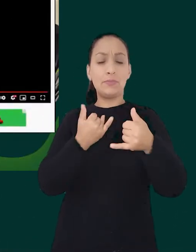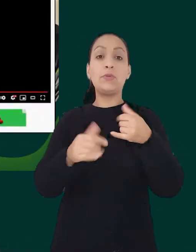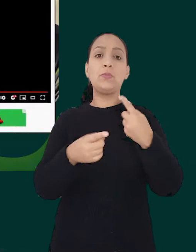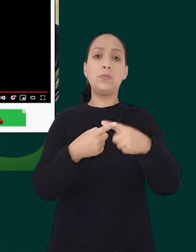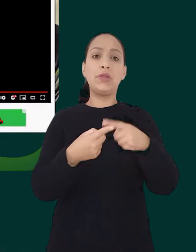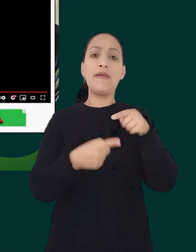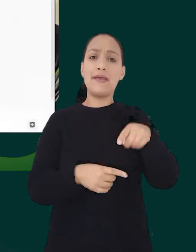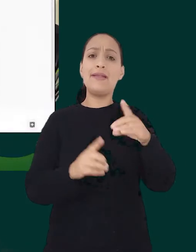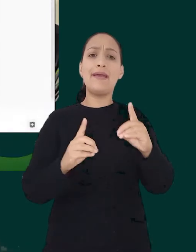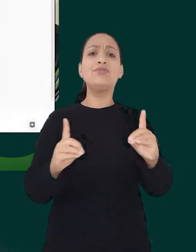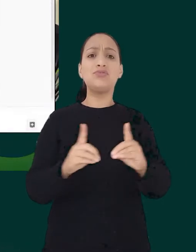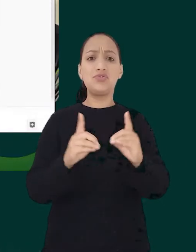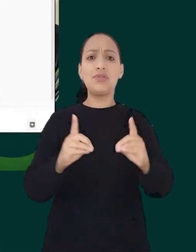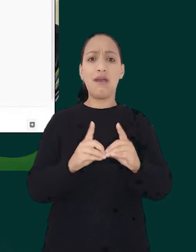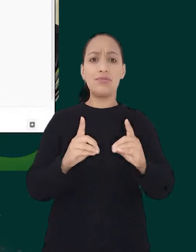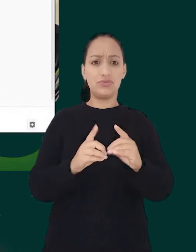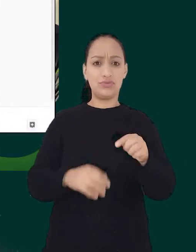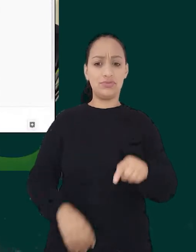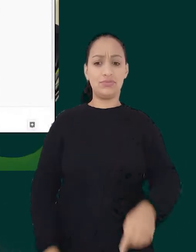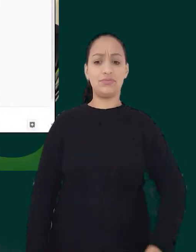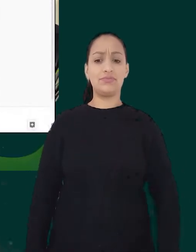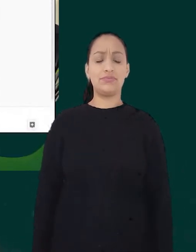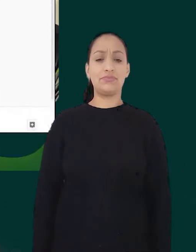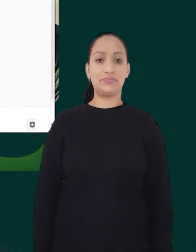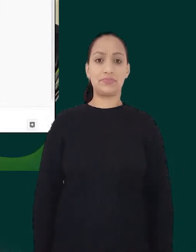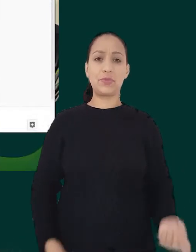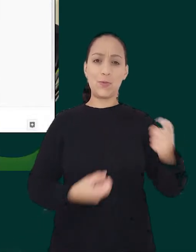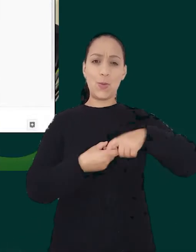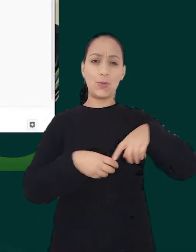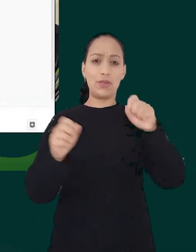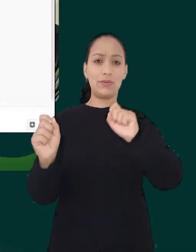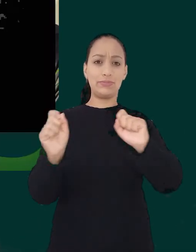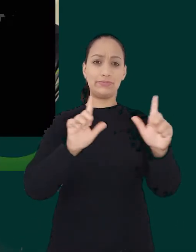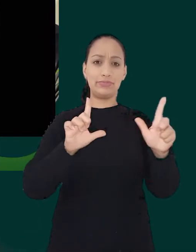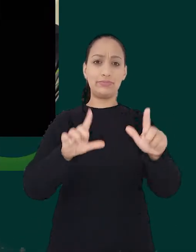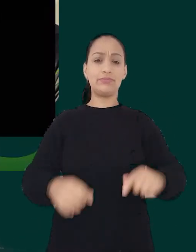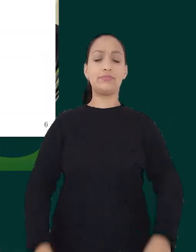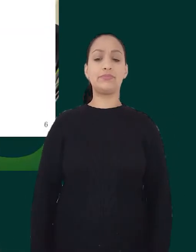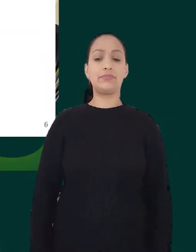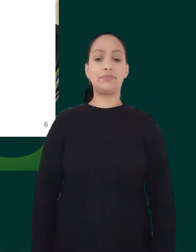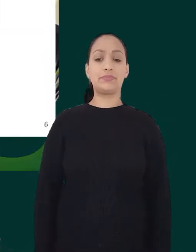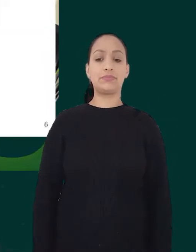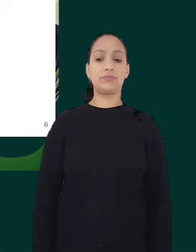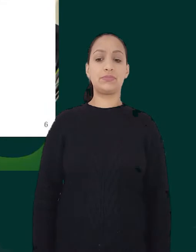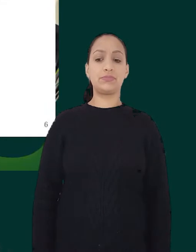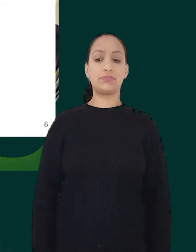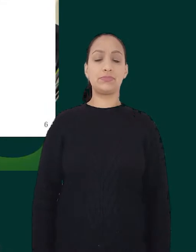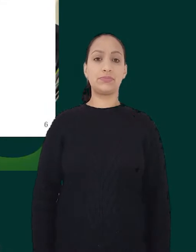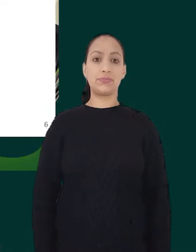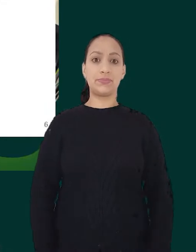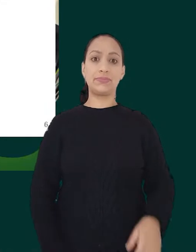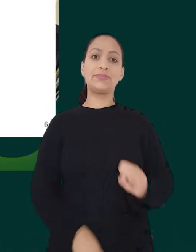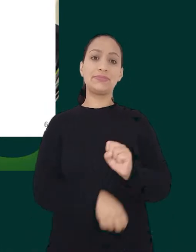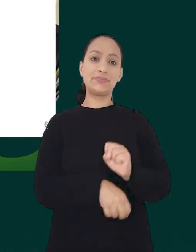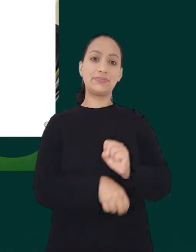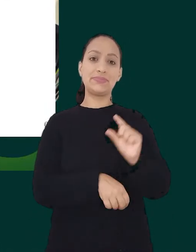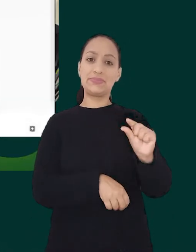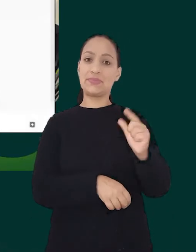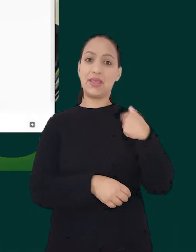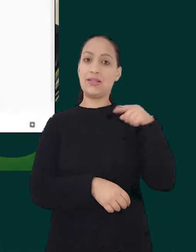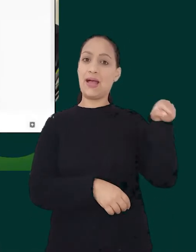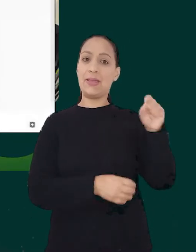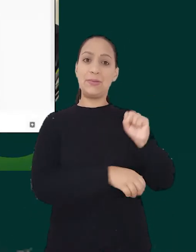didático, tá? Deixa eu voltar para o meu compartilhamento aqui. Só um pouquinho que eu não dei pause